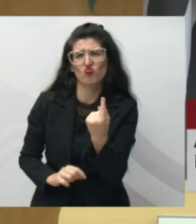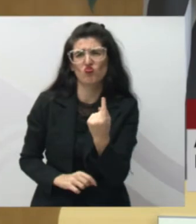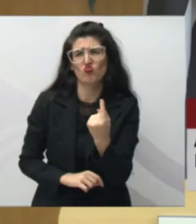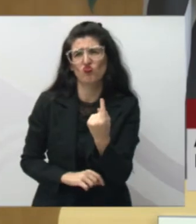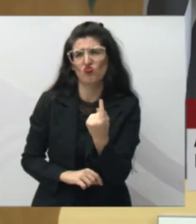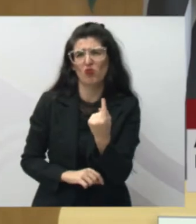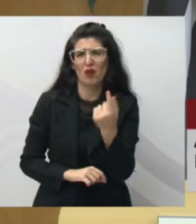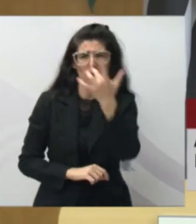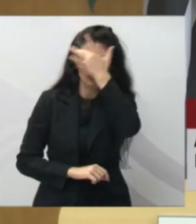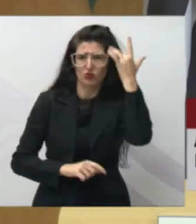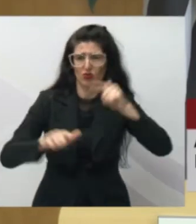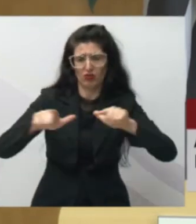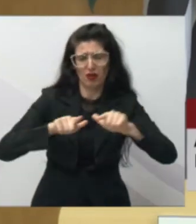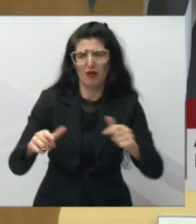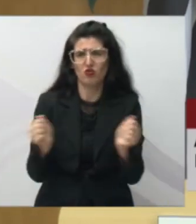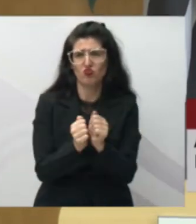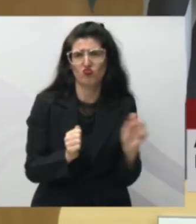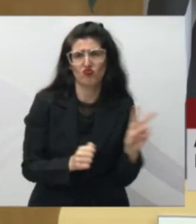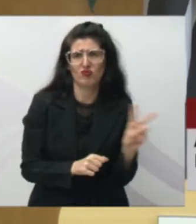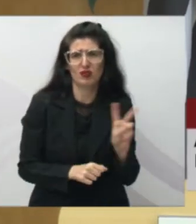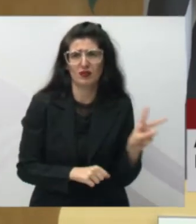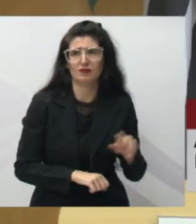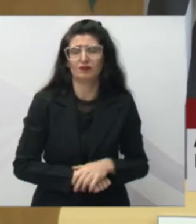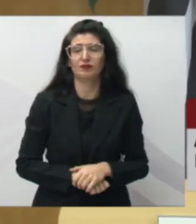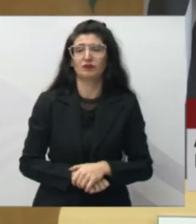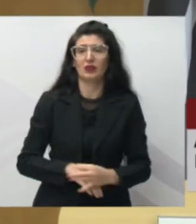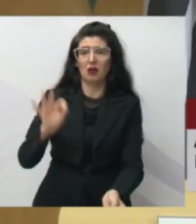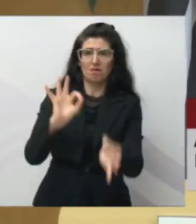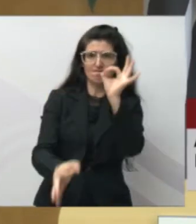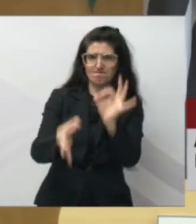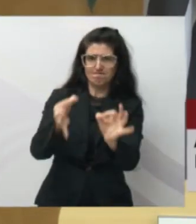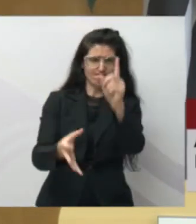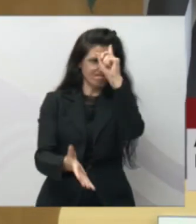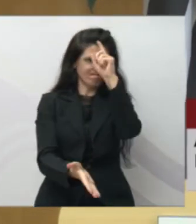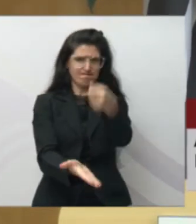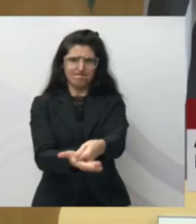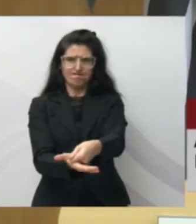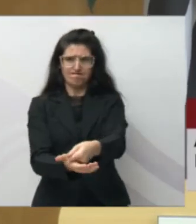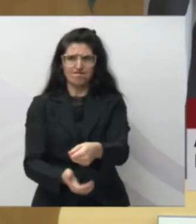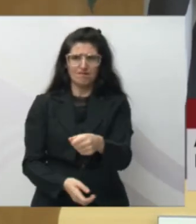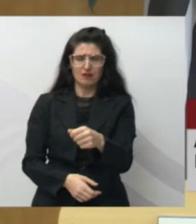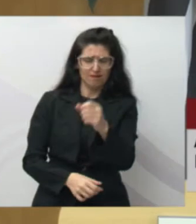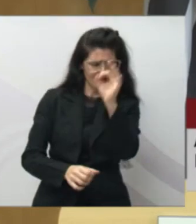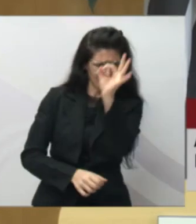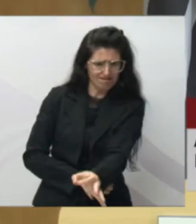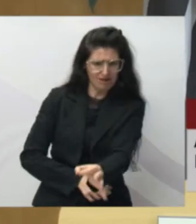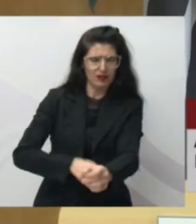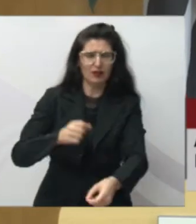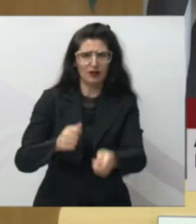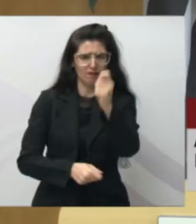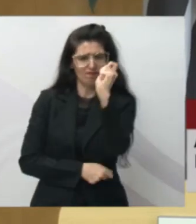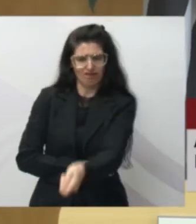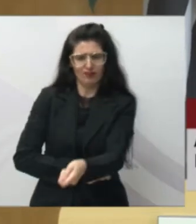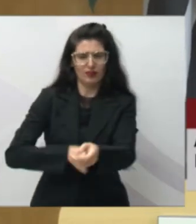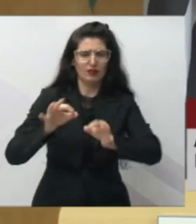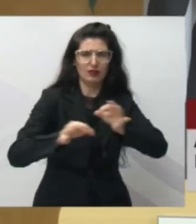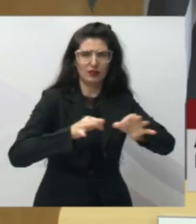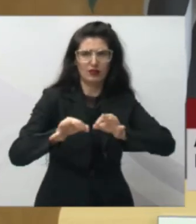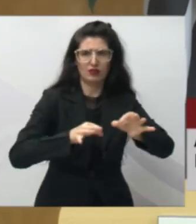que esse apontamento do tribunal vai resolver o problema da cidade, infelizmente, gente, os nossos